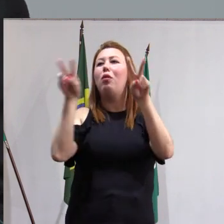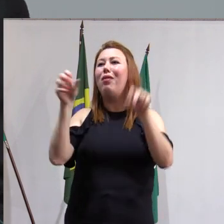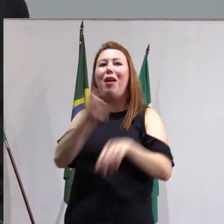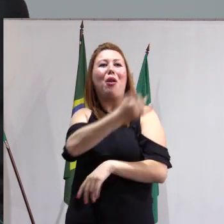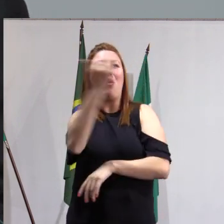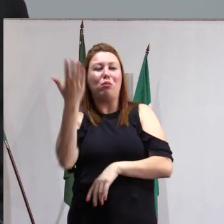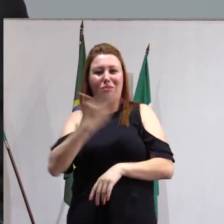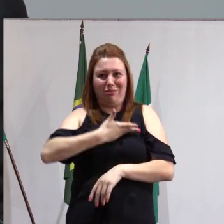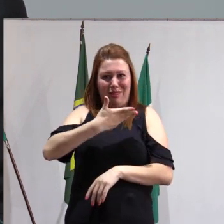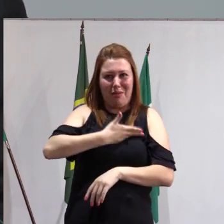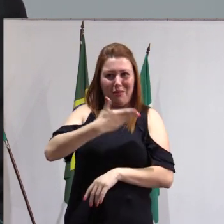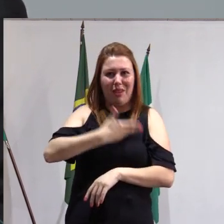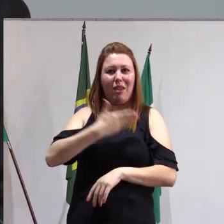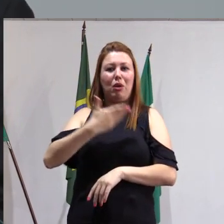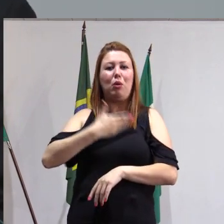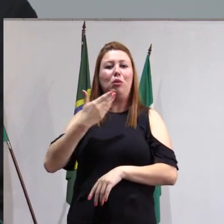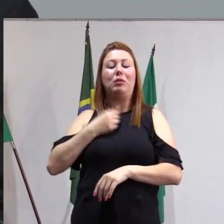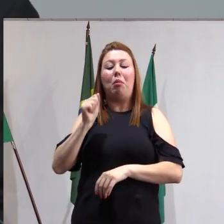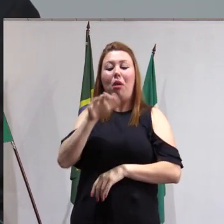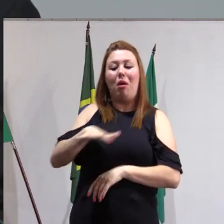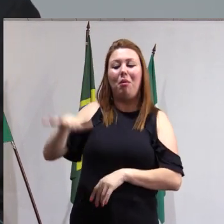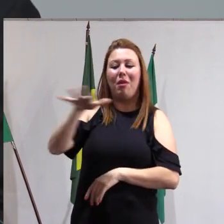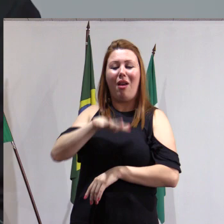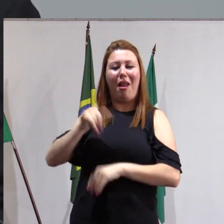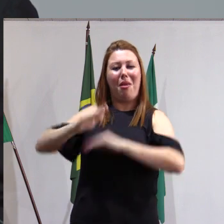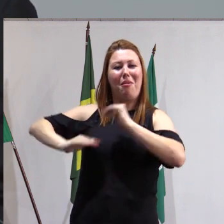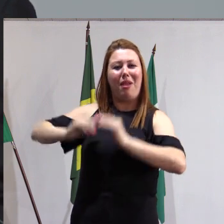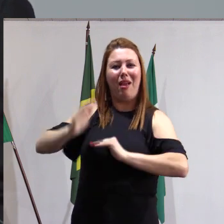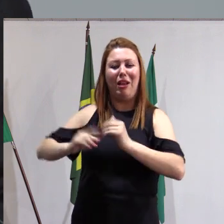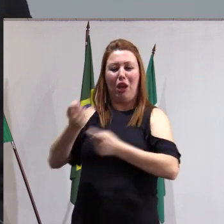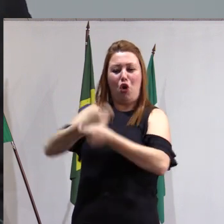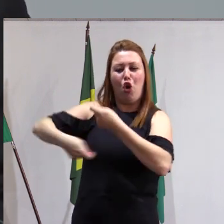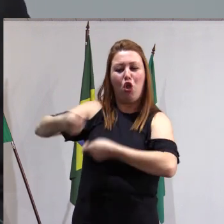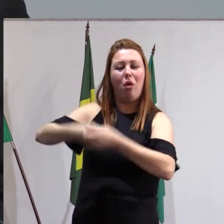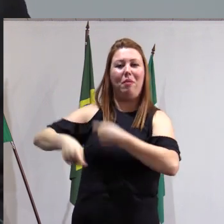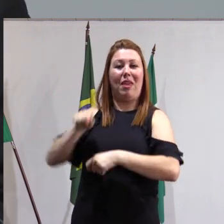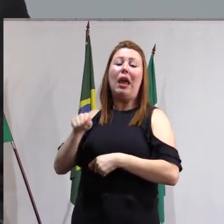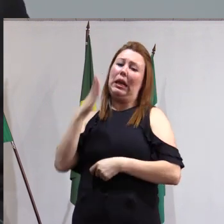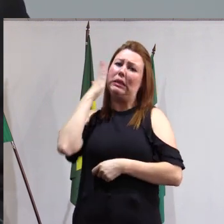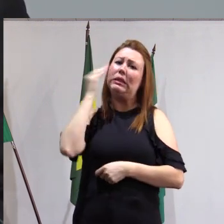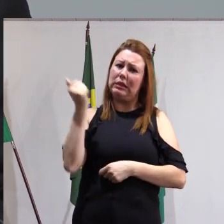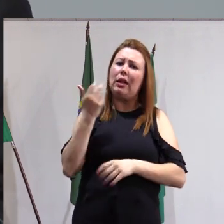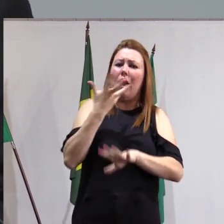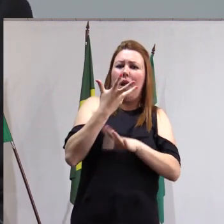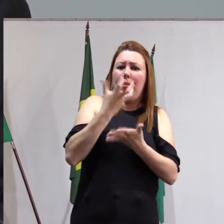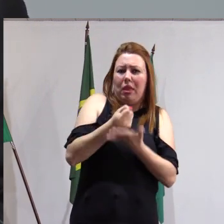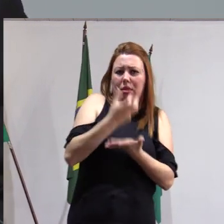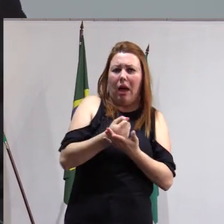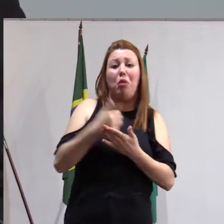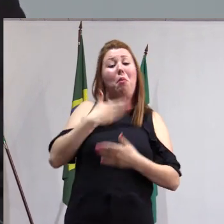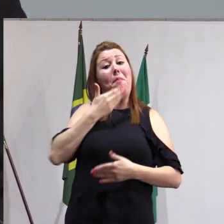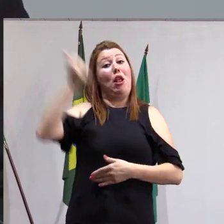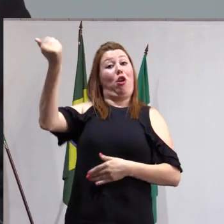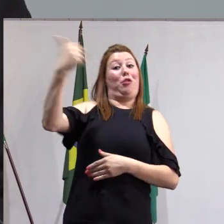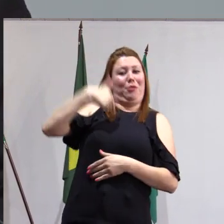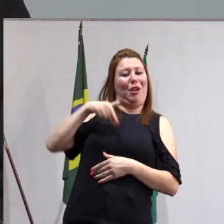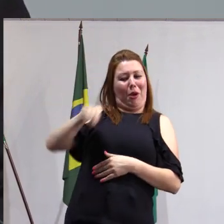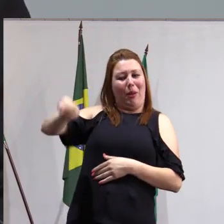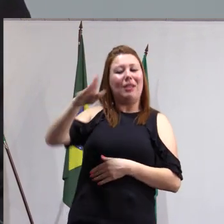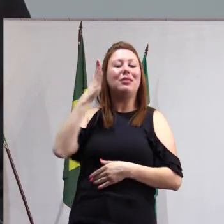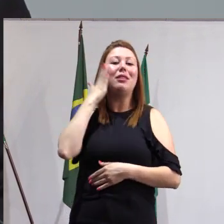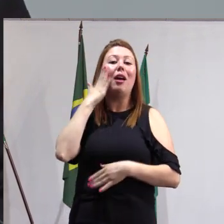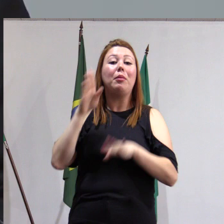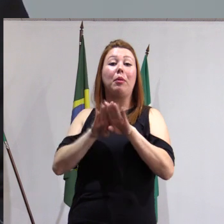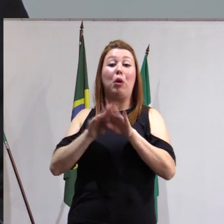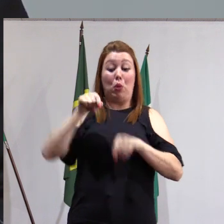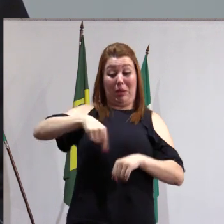aqui das Sociais Aplicadas, do Departamento de Economia, com certeza eles sabem esses dados até talvez melhor do que eu, mas assim, nós somos um país